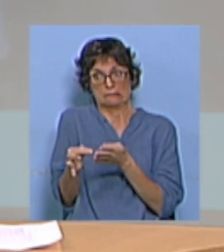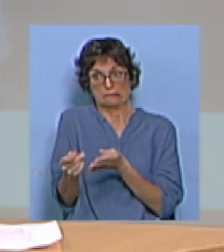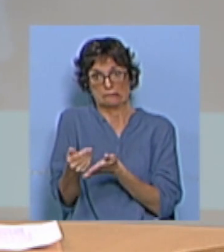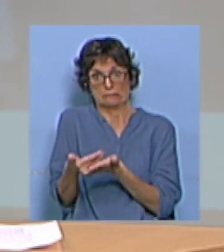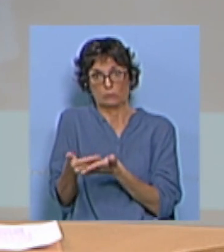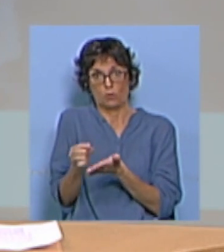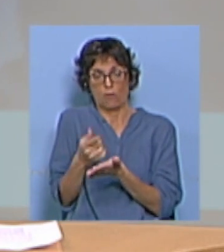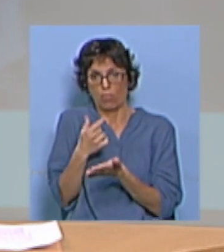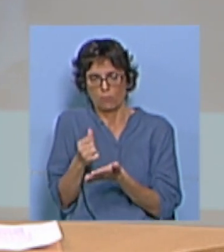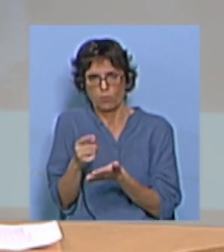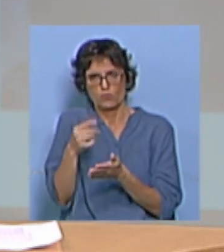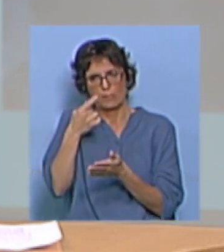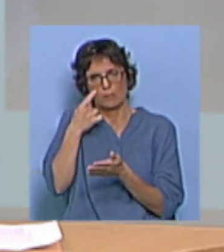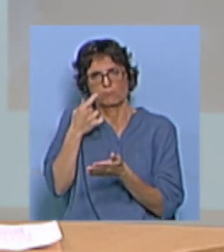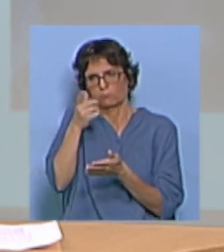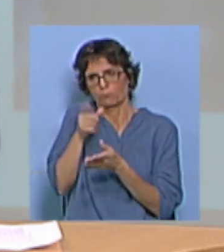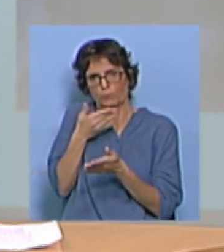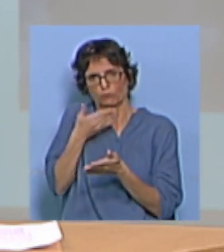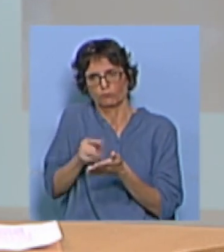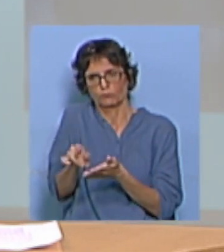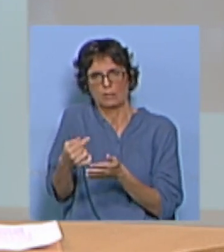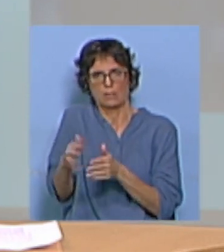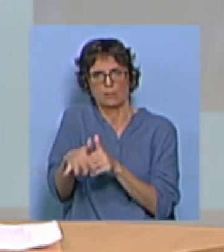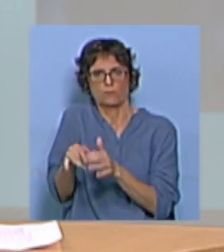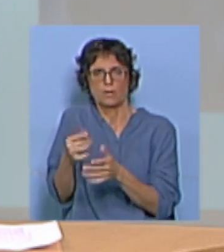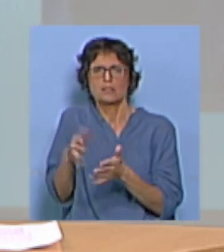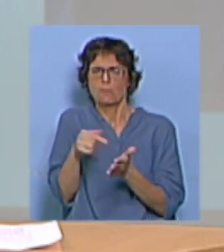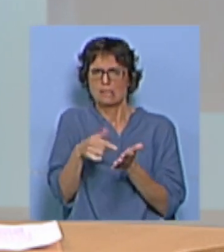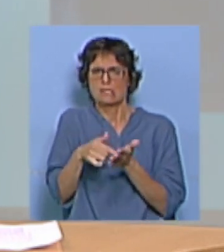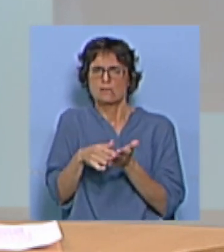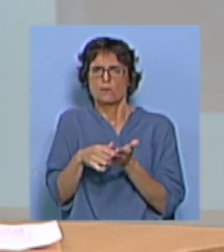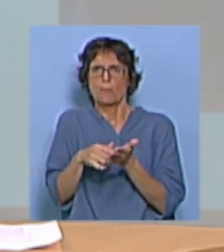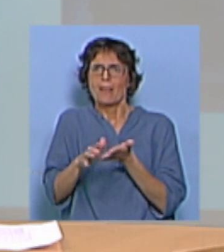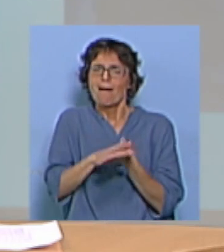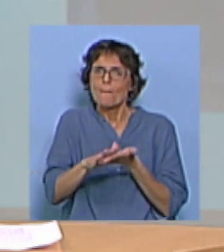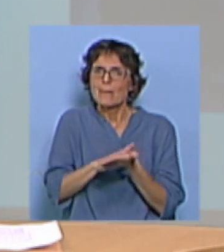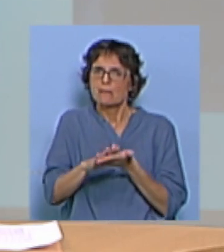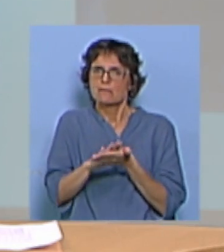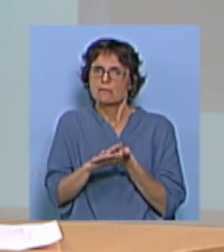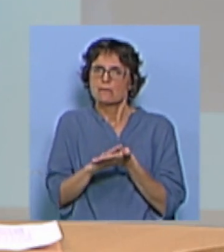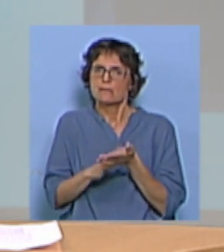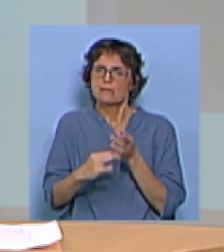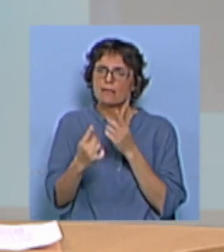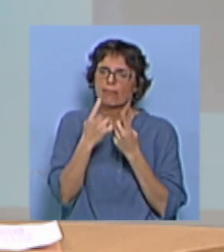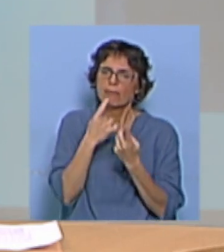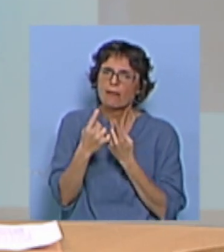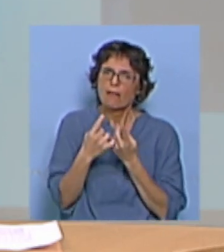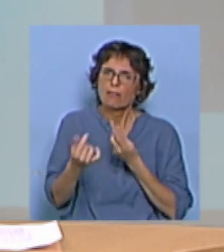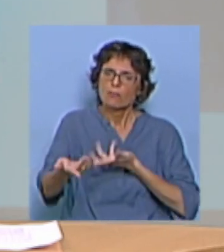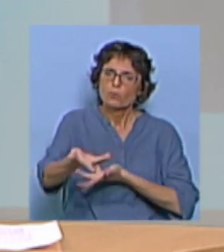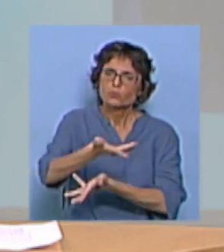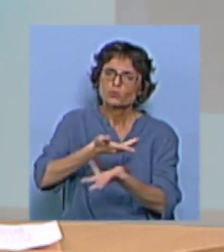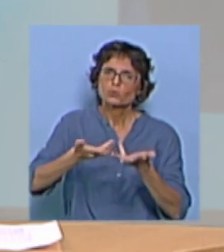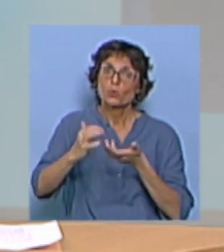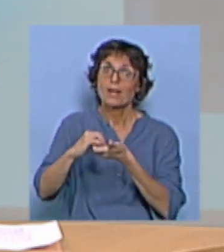marcado, como já vai sendo, mas nem sempre é assim, pela solidariedade, esta globalização da solidariedade, do